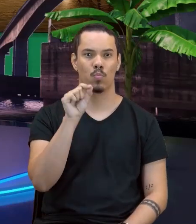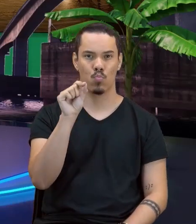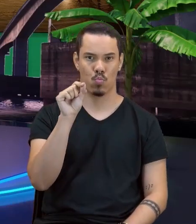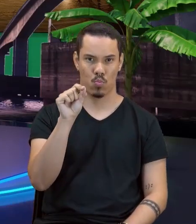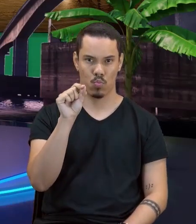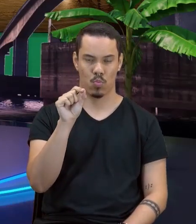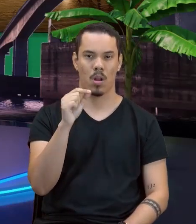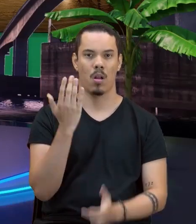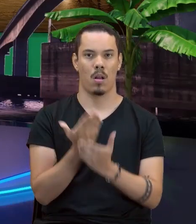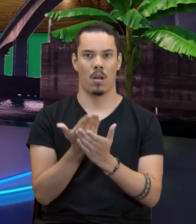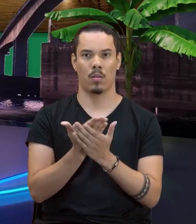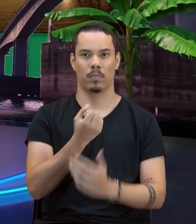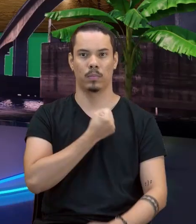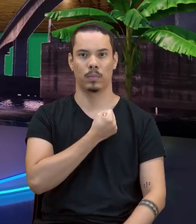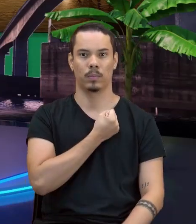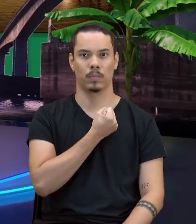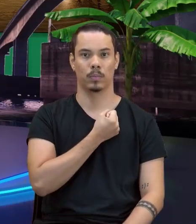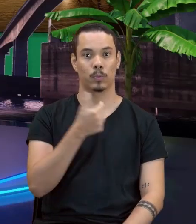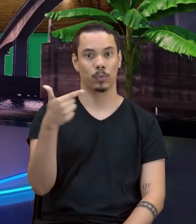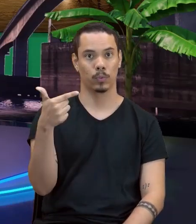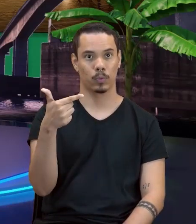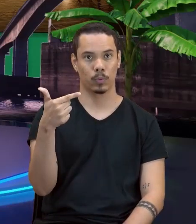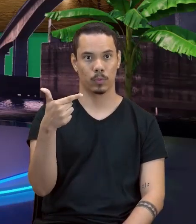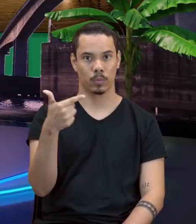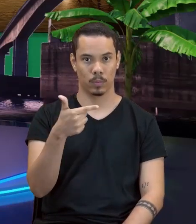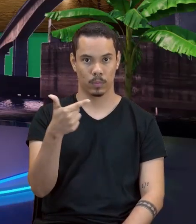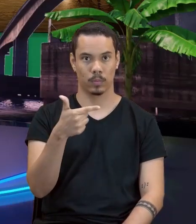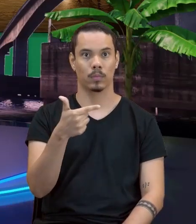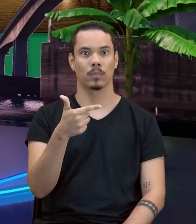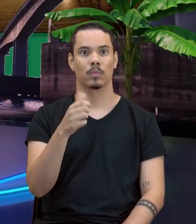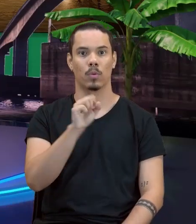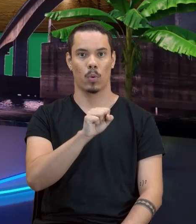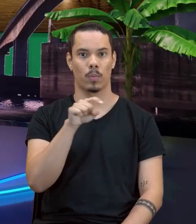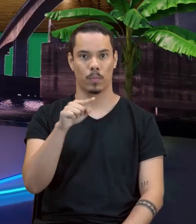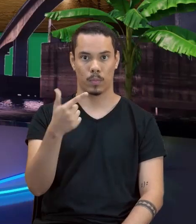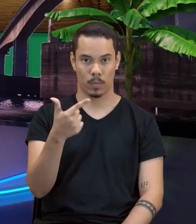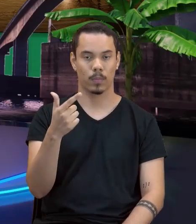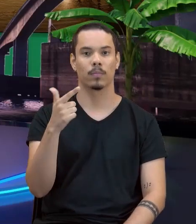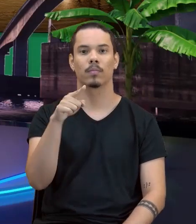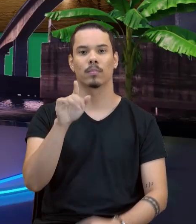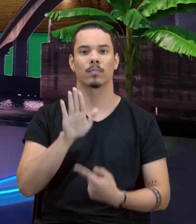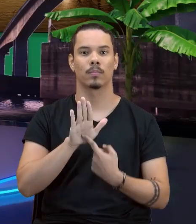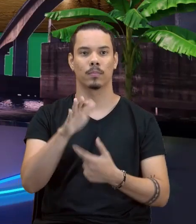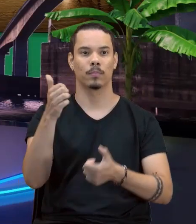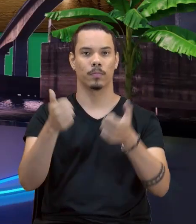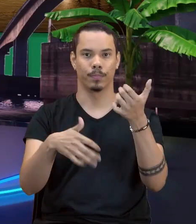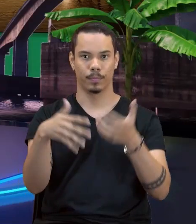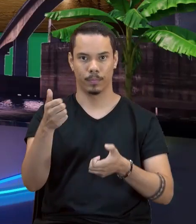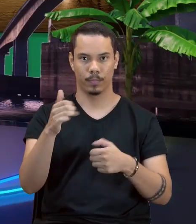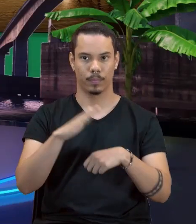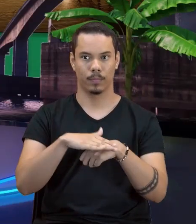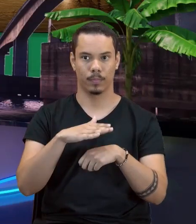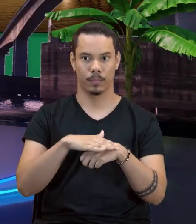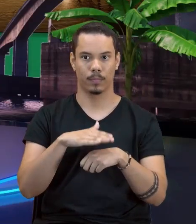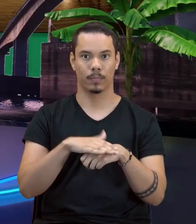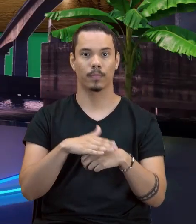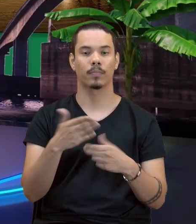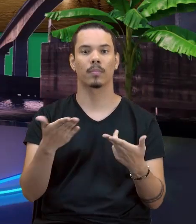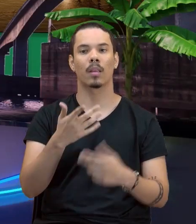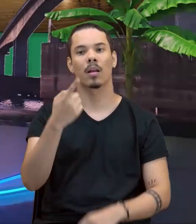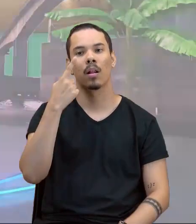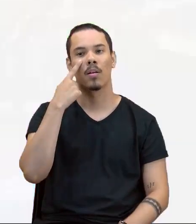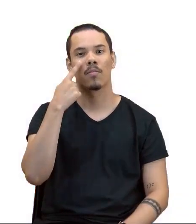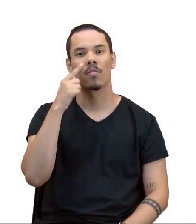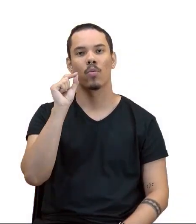aula 2, a aula brilhante ministrada por esse garoto aqui. É isso aí galerinha, então vamos lá na tela direto para